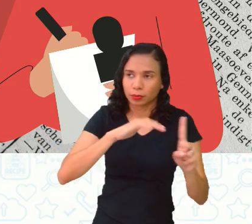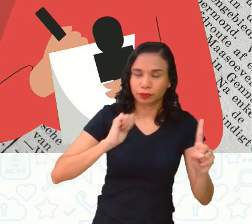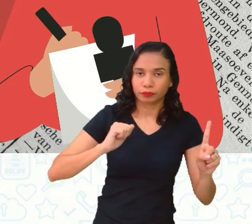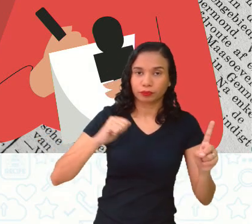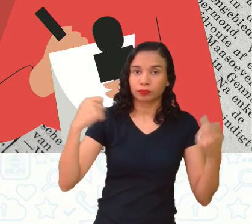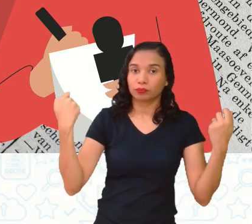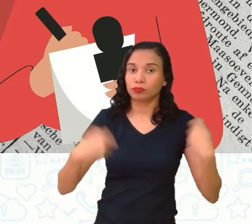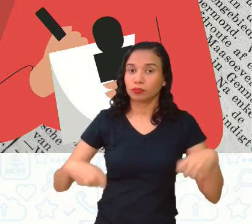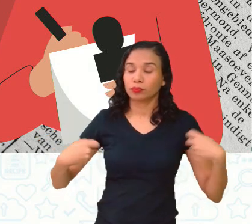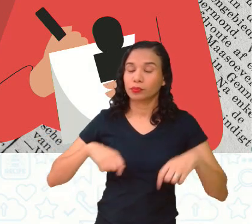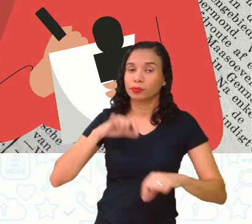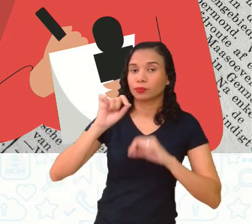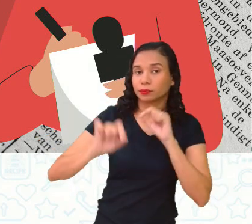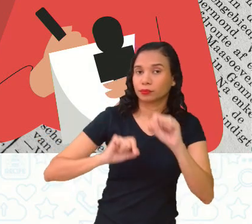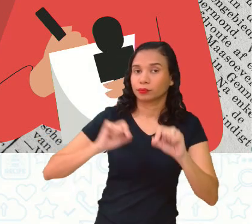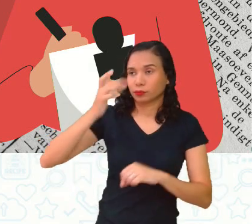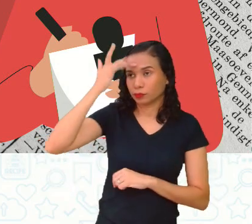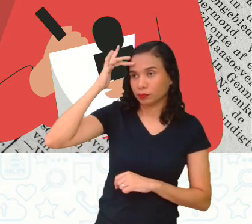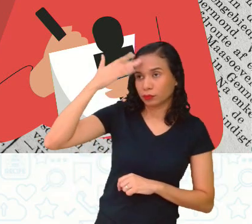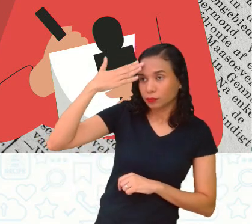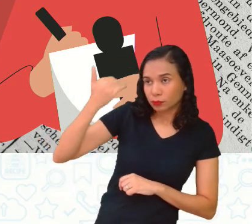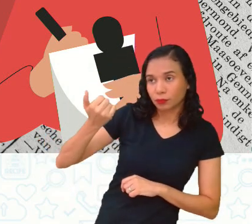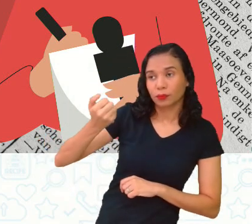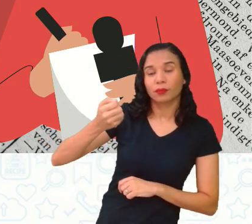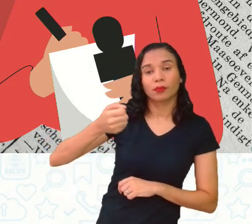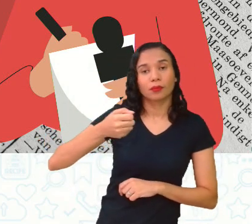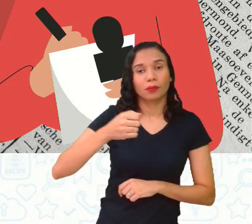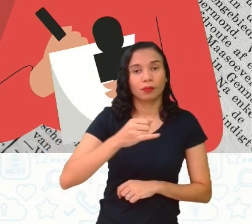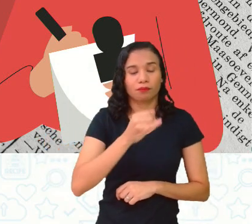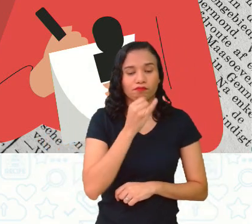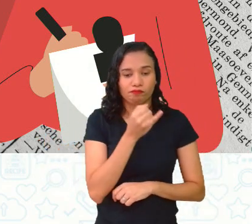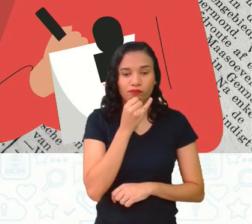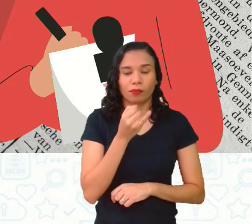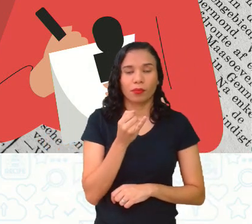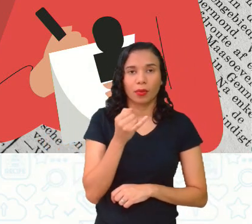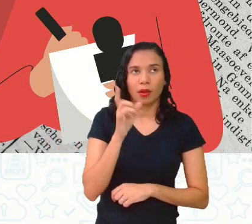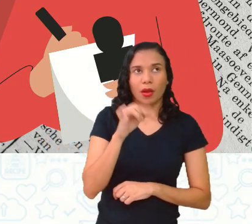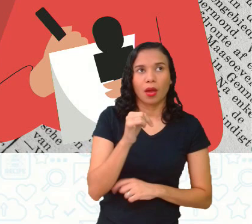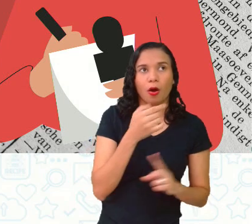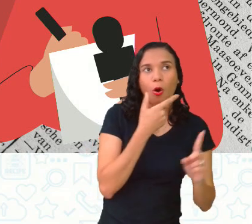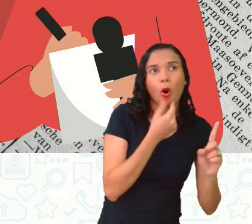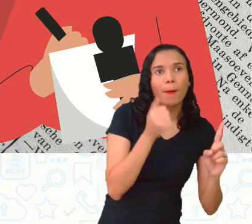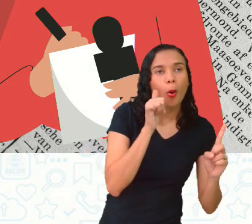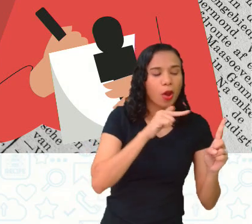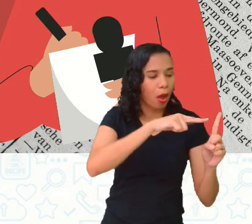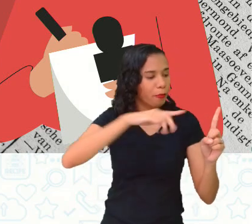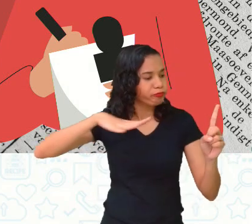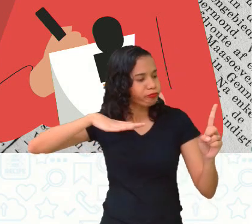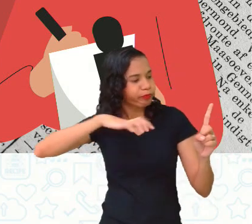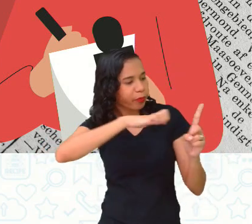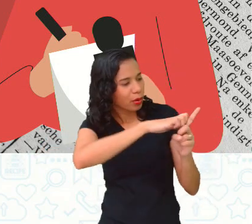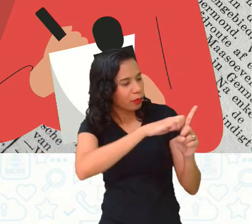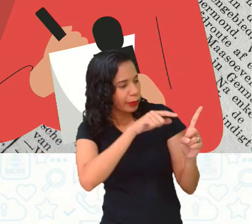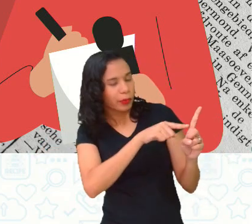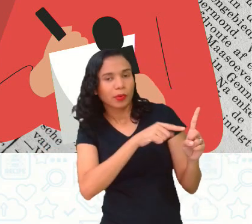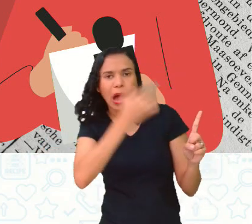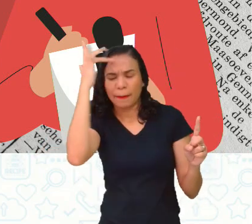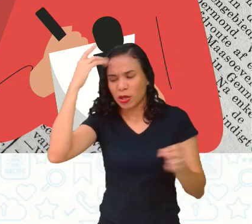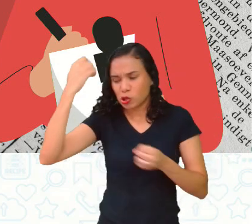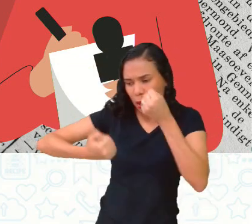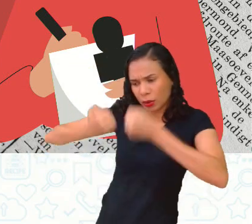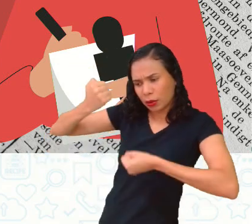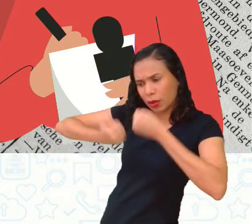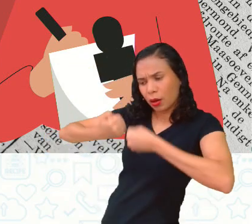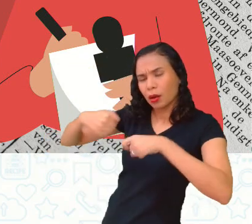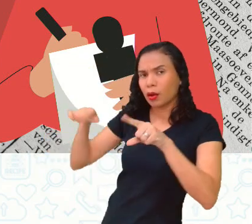público saiba desse atropelamento? Eu preciso que o público saiba se era homem ou se era mulher, se quem estava dirigindo o